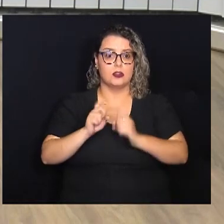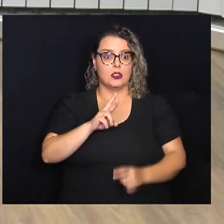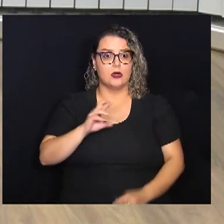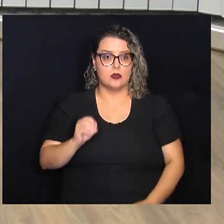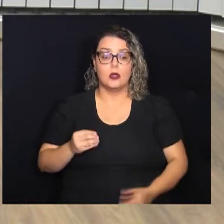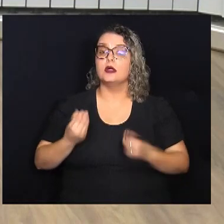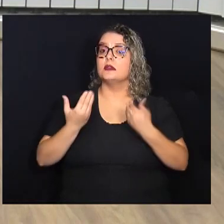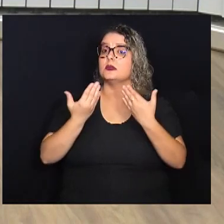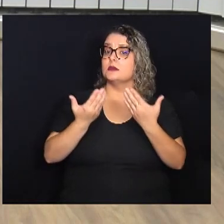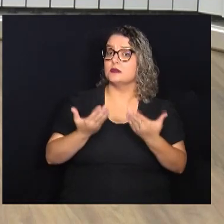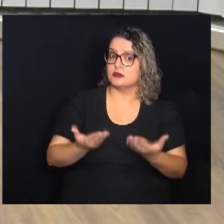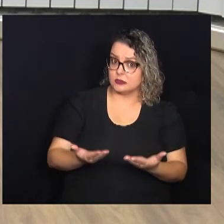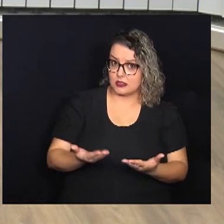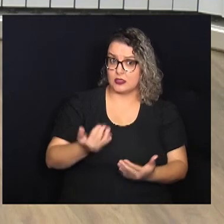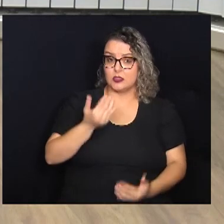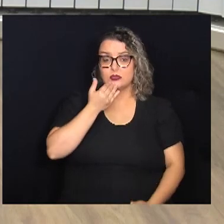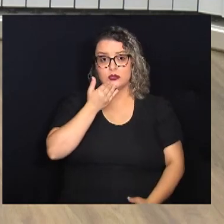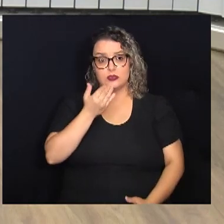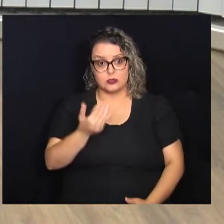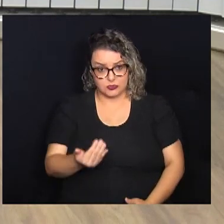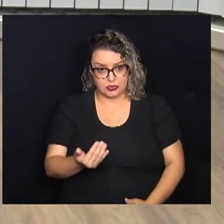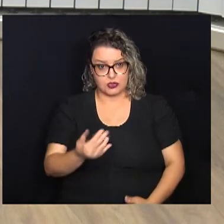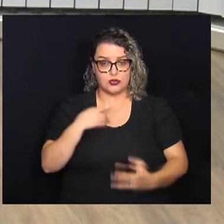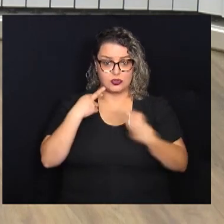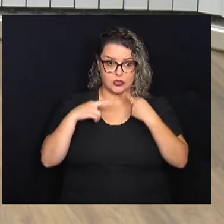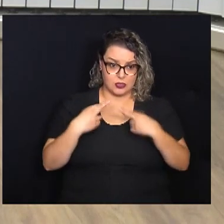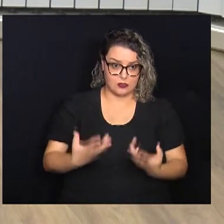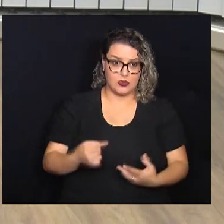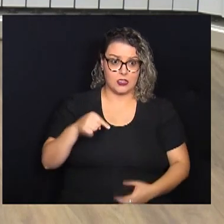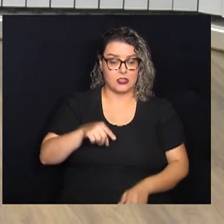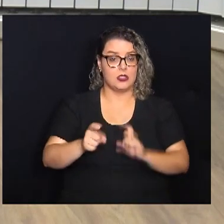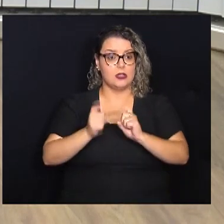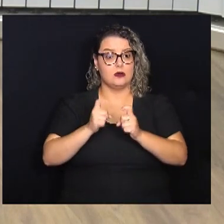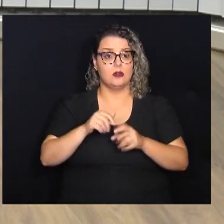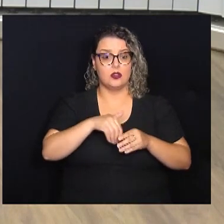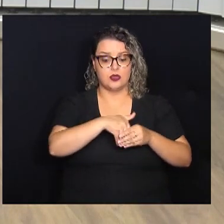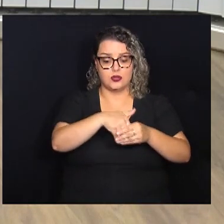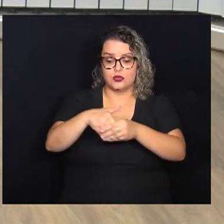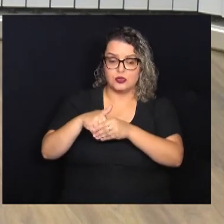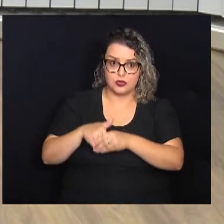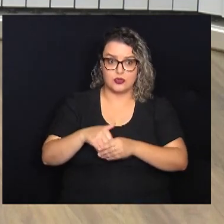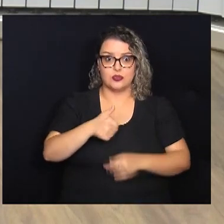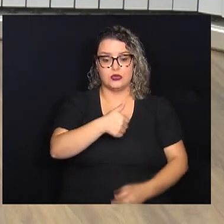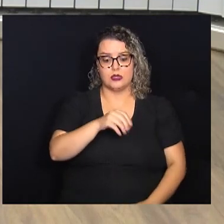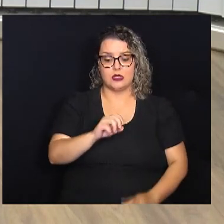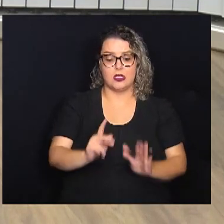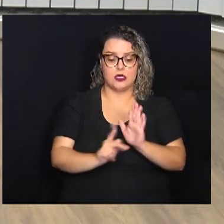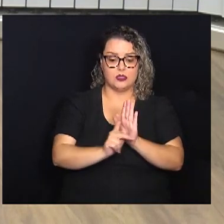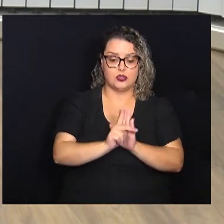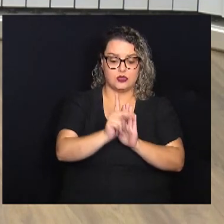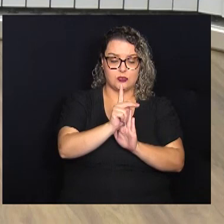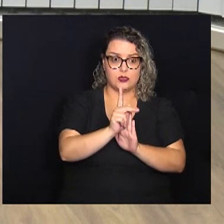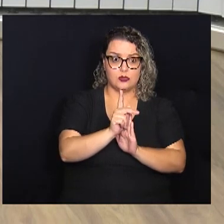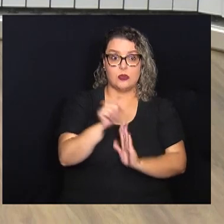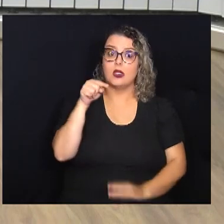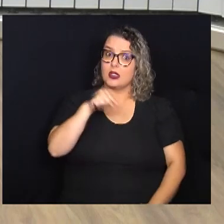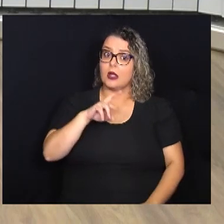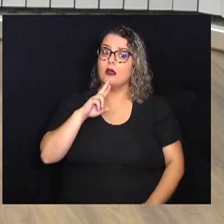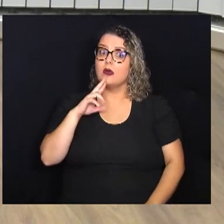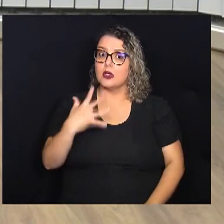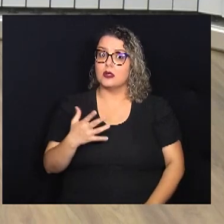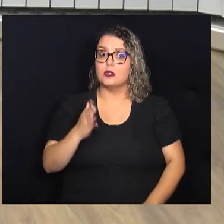trazendo aí o seu manifesto. E nessa reunião nós tivemos a votação de 10 projetos. E lá o resultado